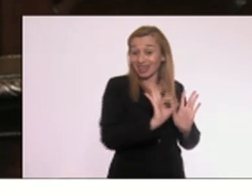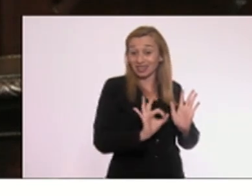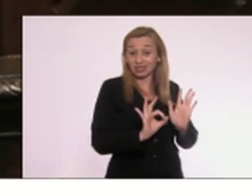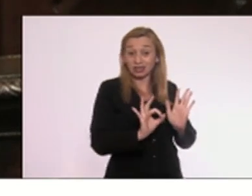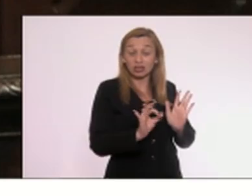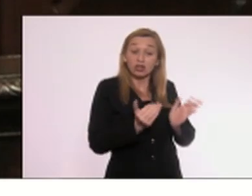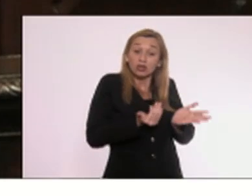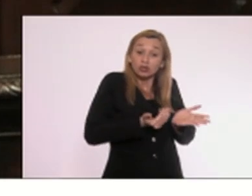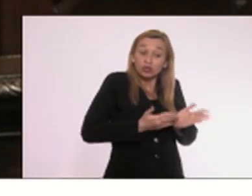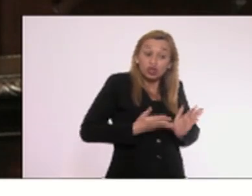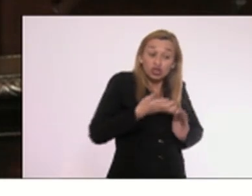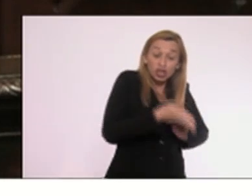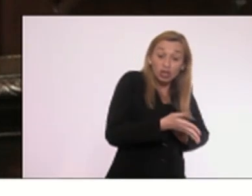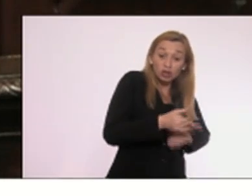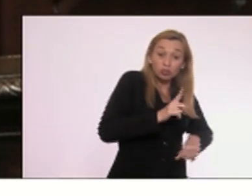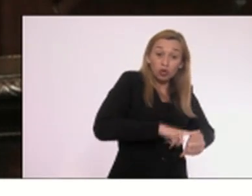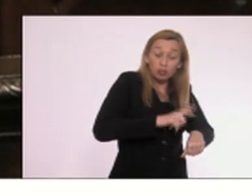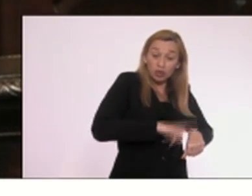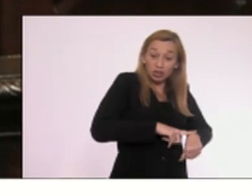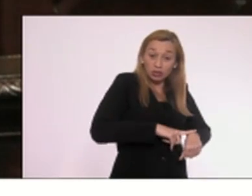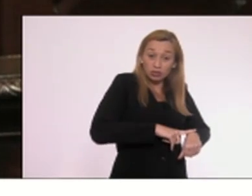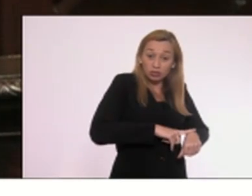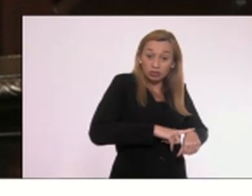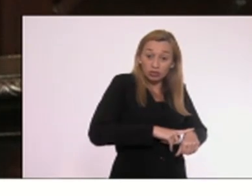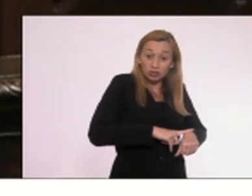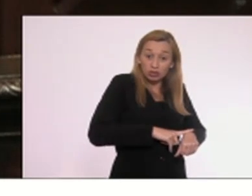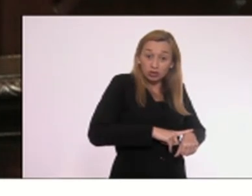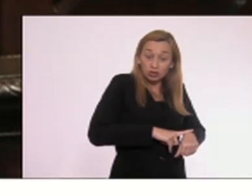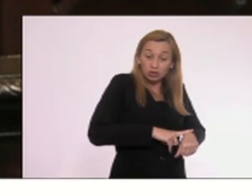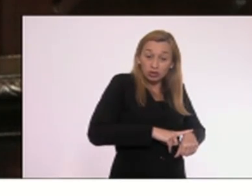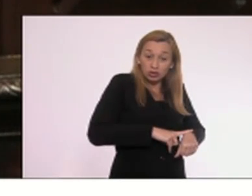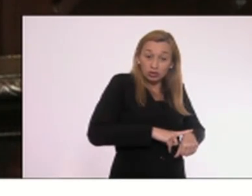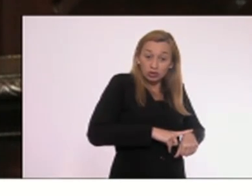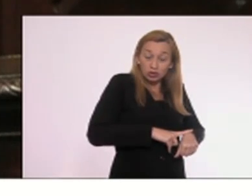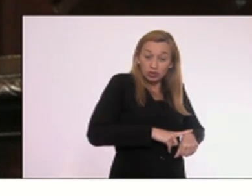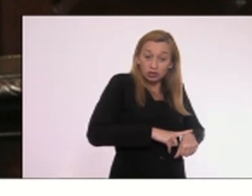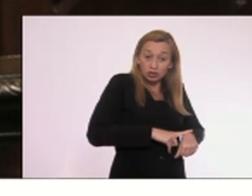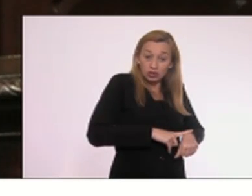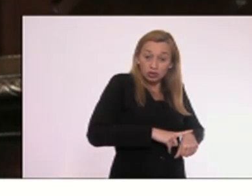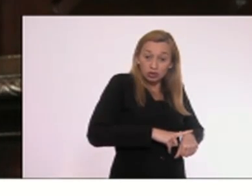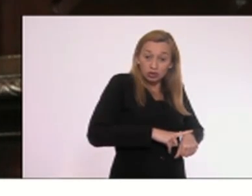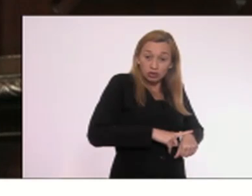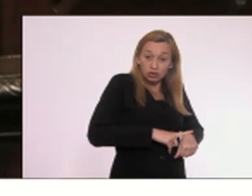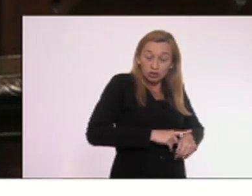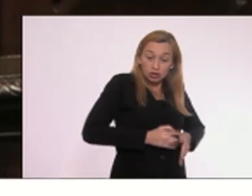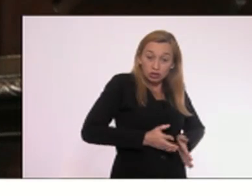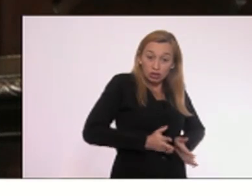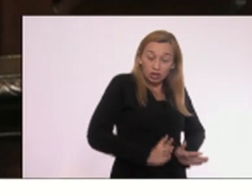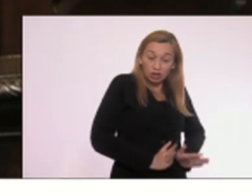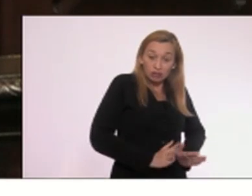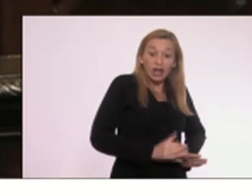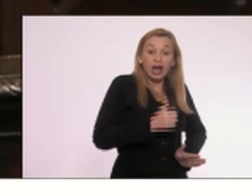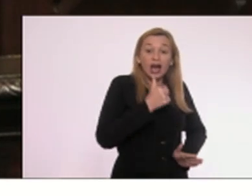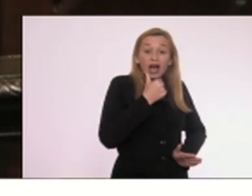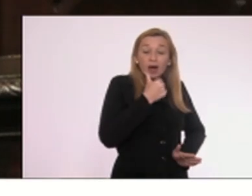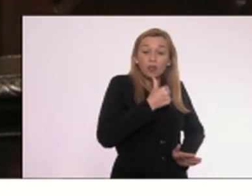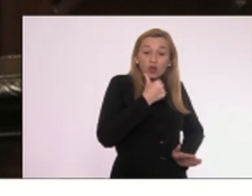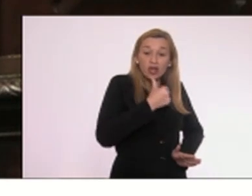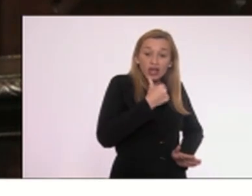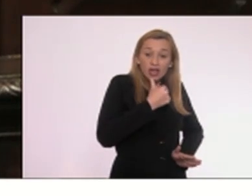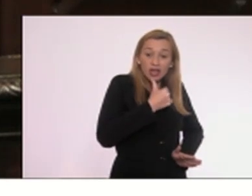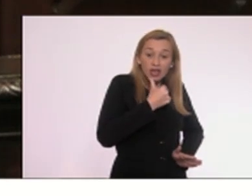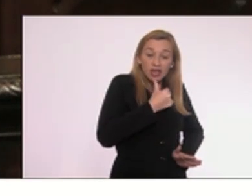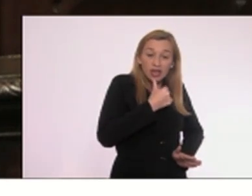chega o período de reprodução, a fêmea bota o ovo no ninho do tico-tico. E o